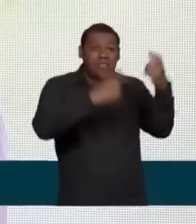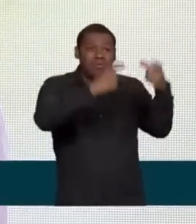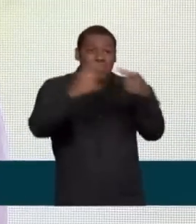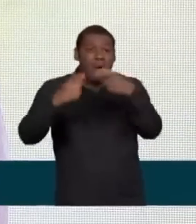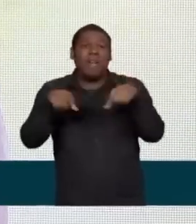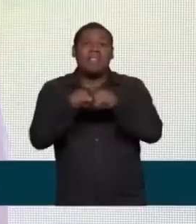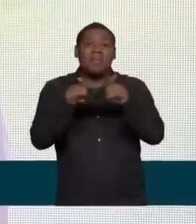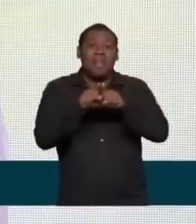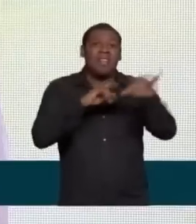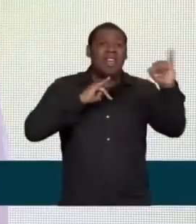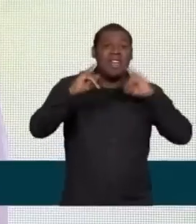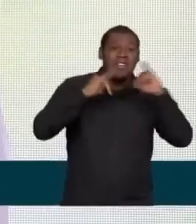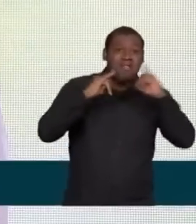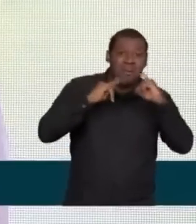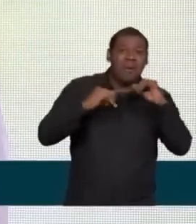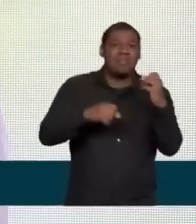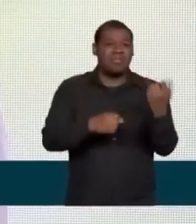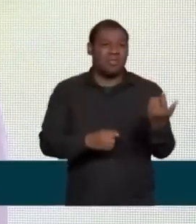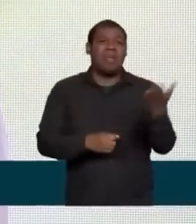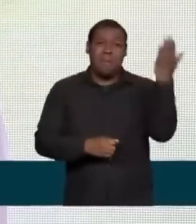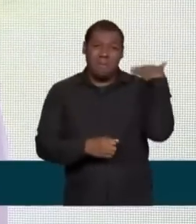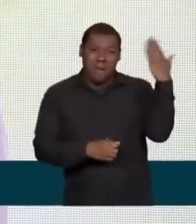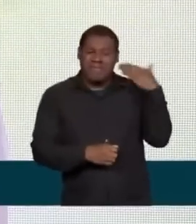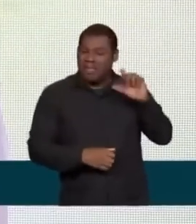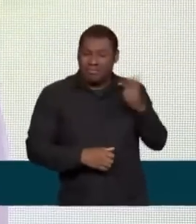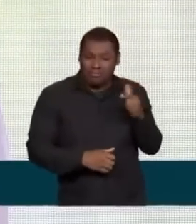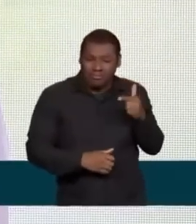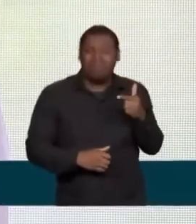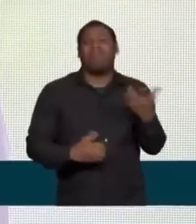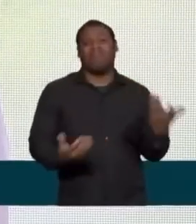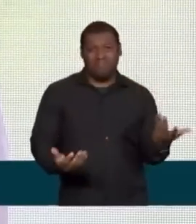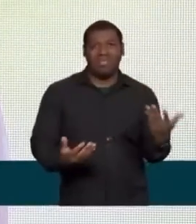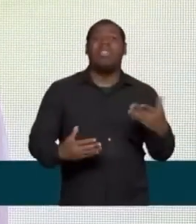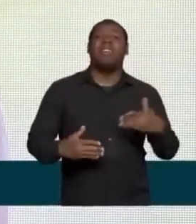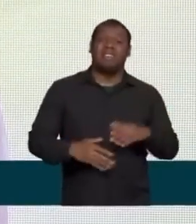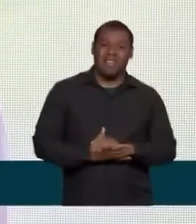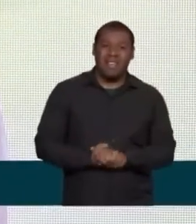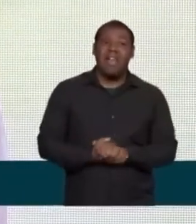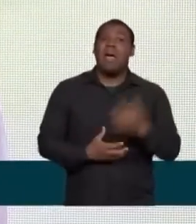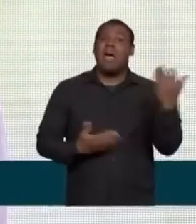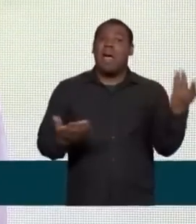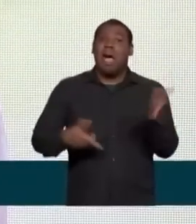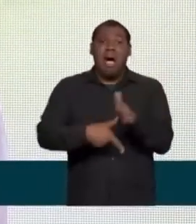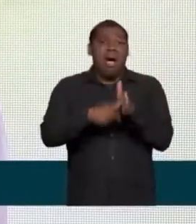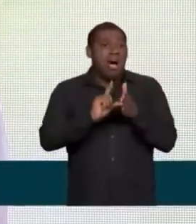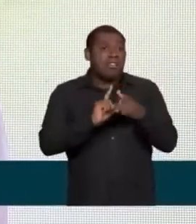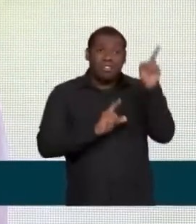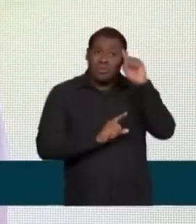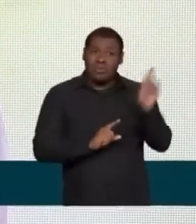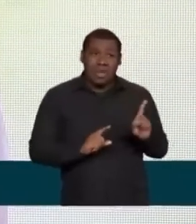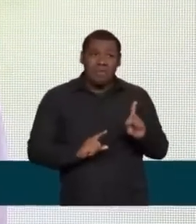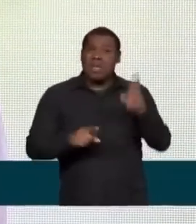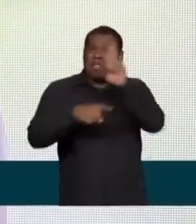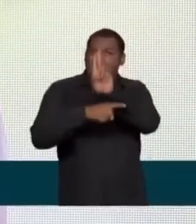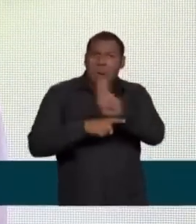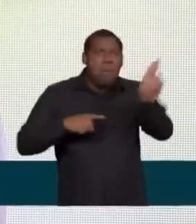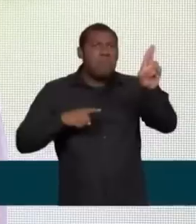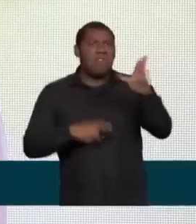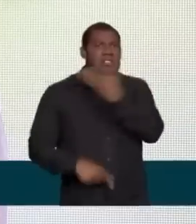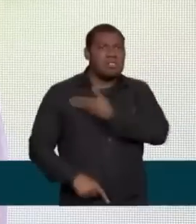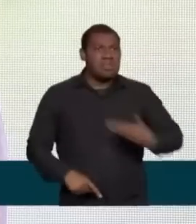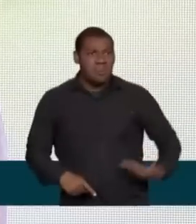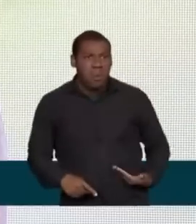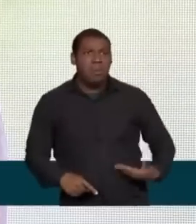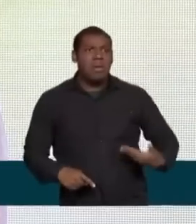informações que foram por muito tempo negados. Até então, não sabíamos da existência de universidades públicas na